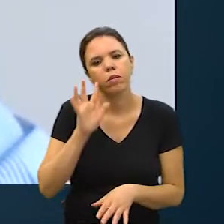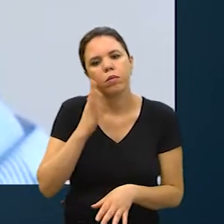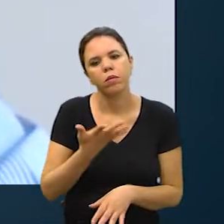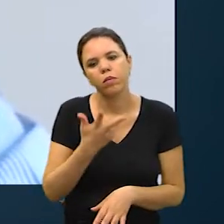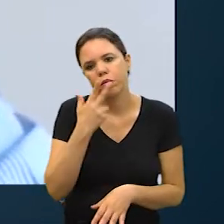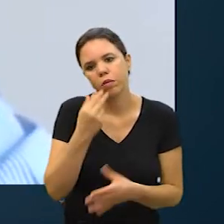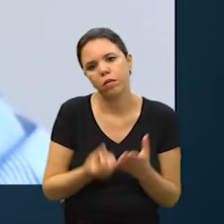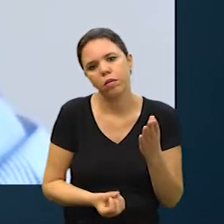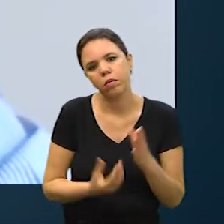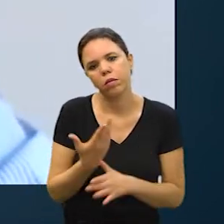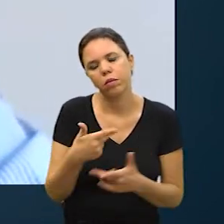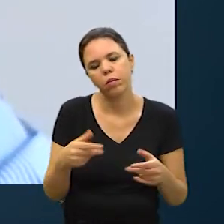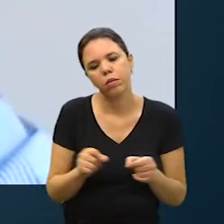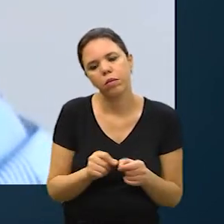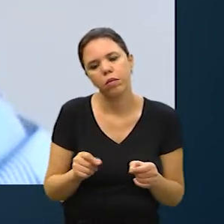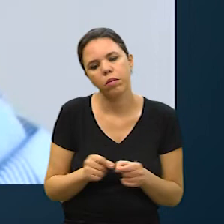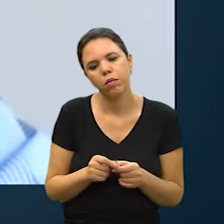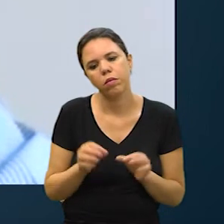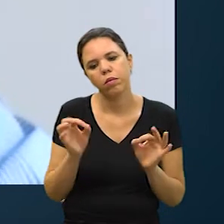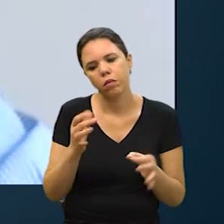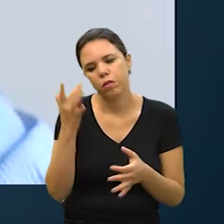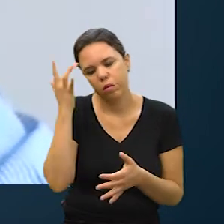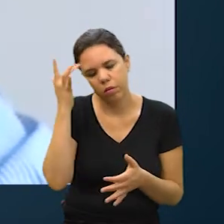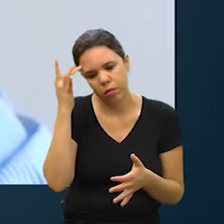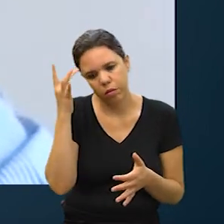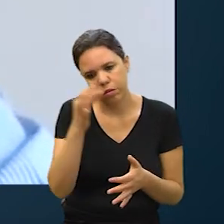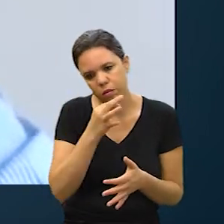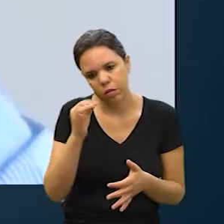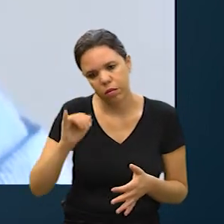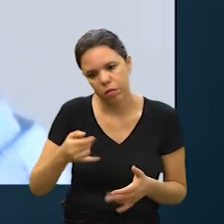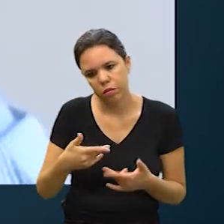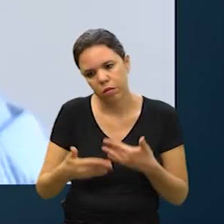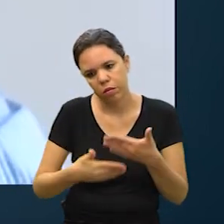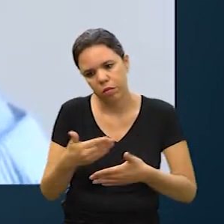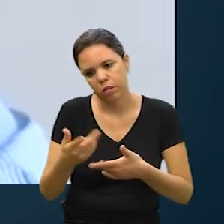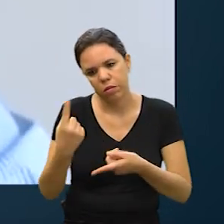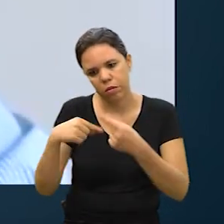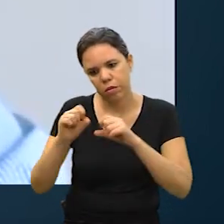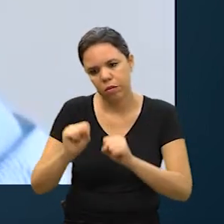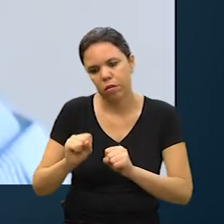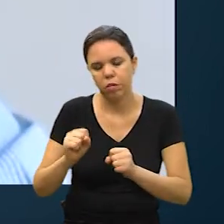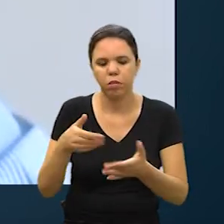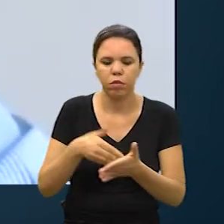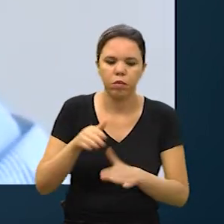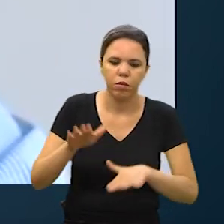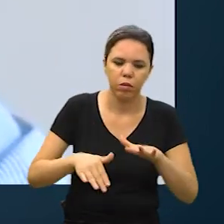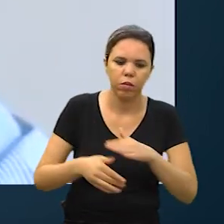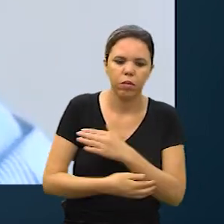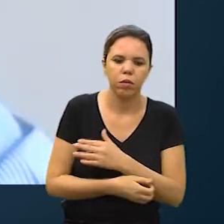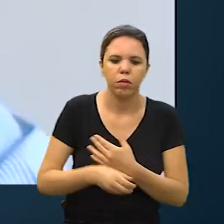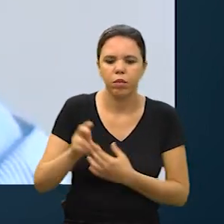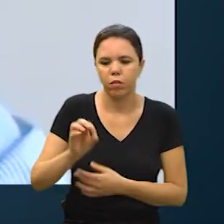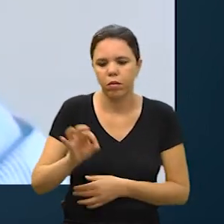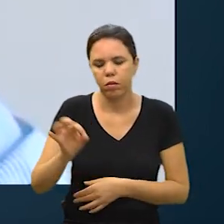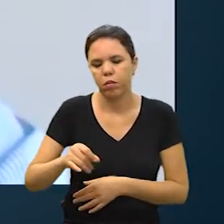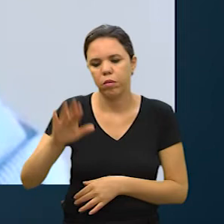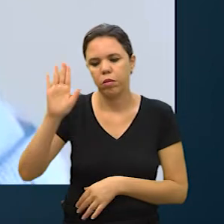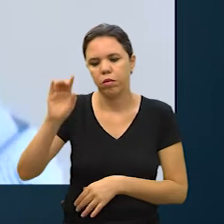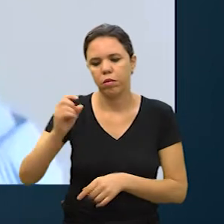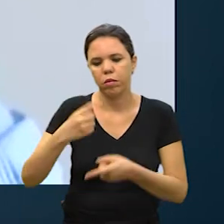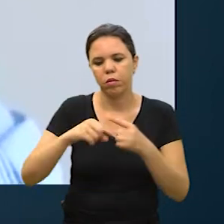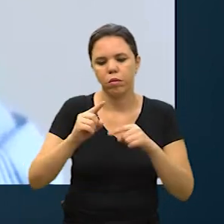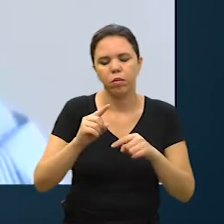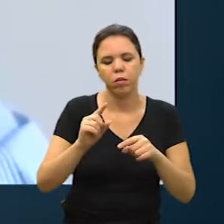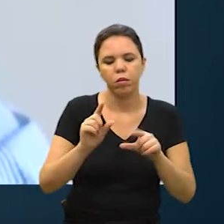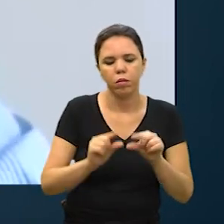aparecer. Você vai fazer as coisas de maneira amadoresca, um dia por vez, pode ter sucesso ou insucesso. É 50% para mais sucesso, 50%